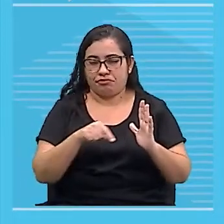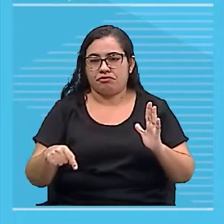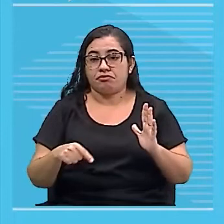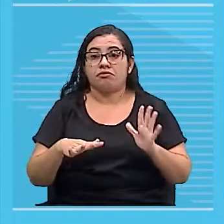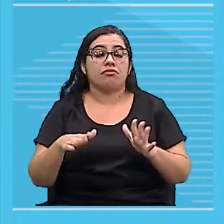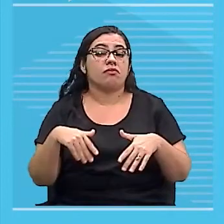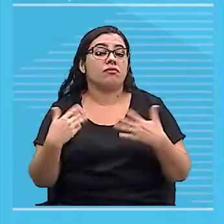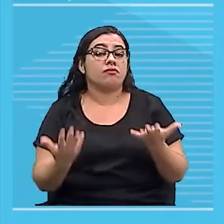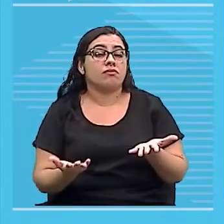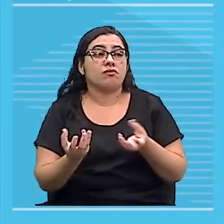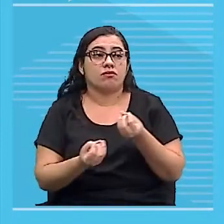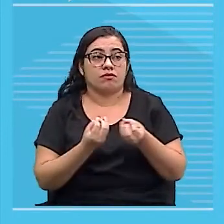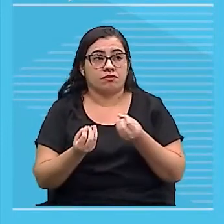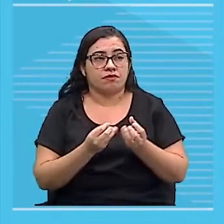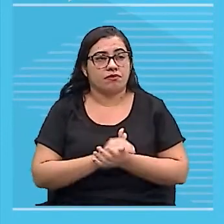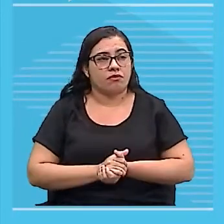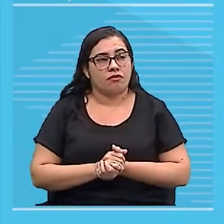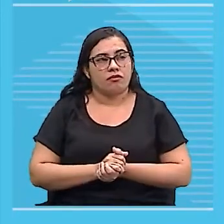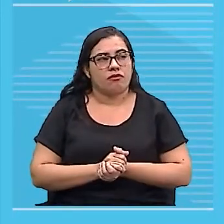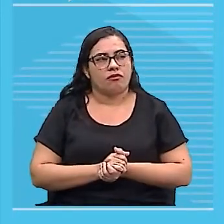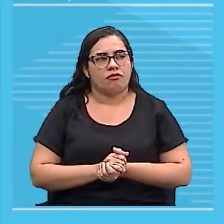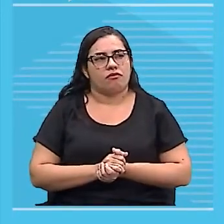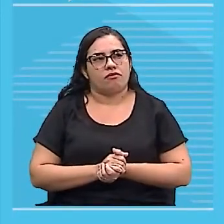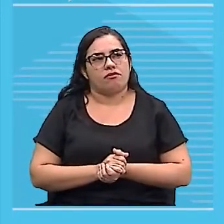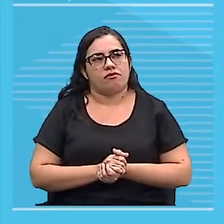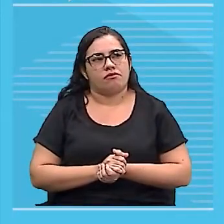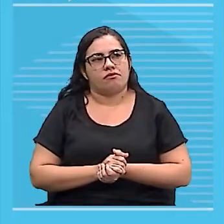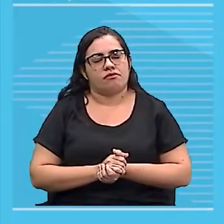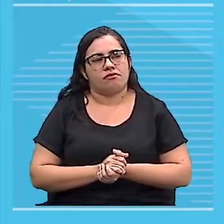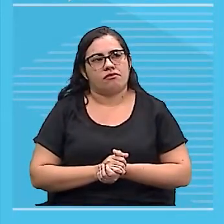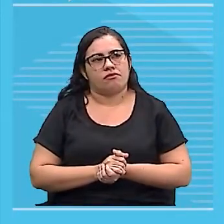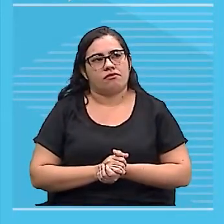Esse material é um material